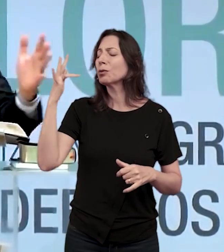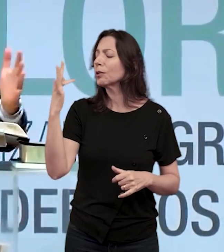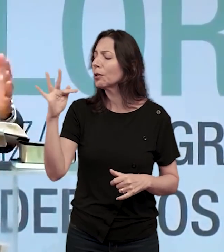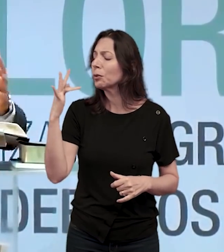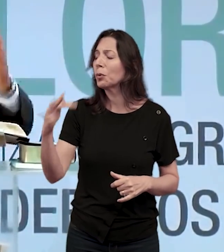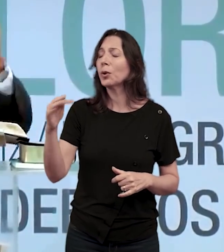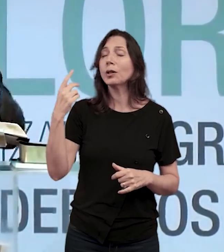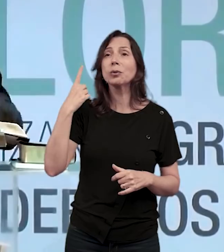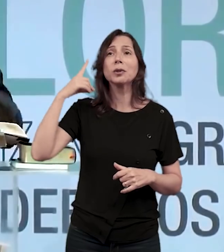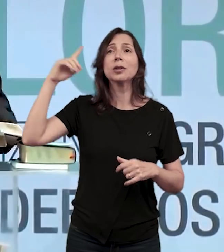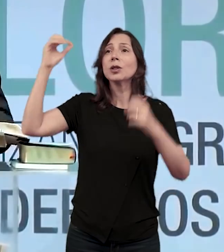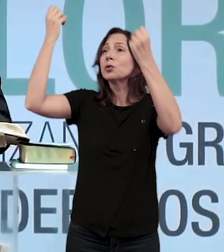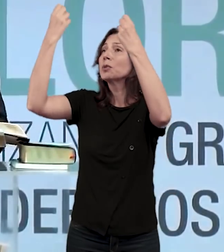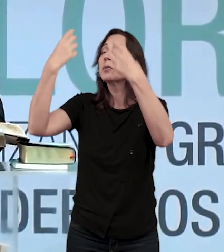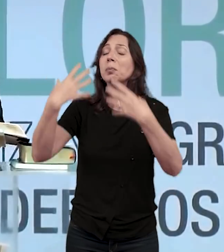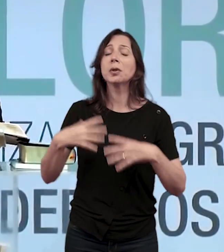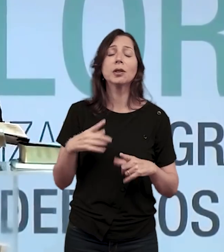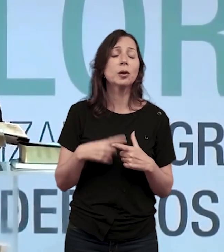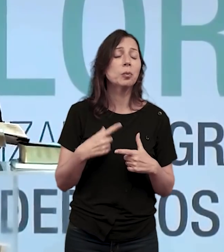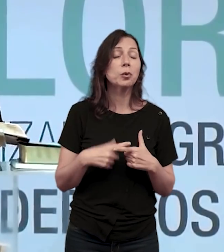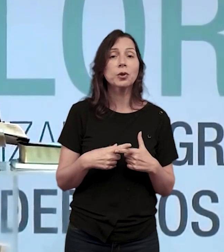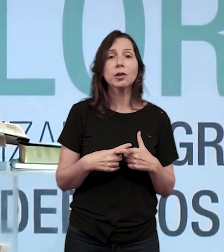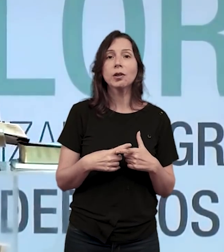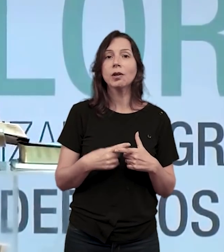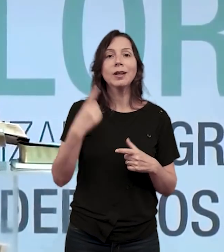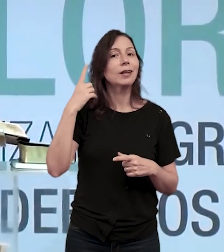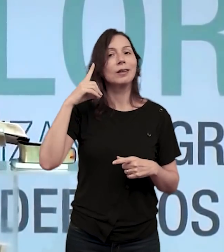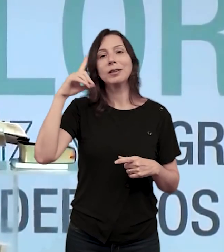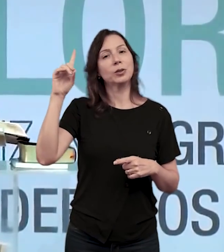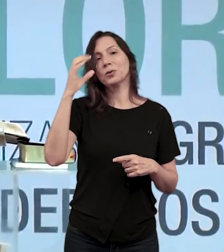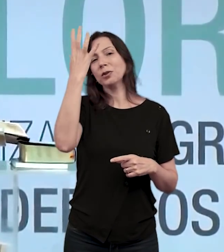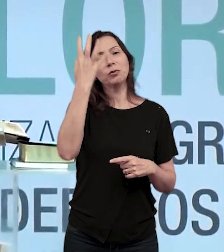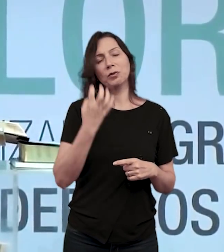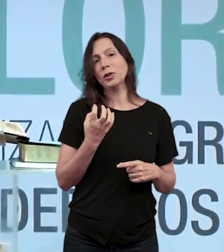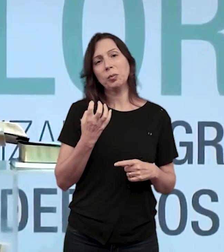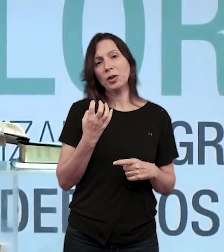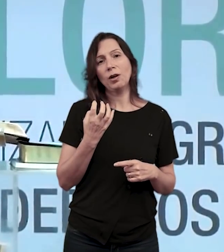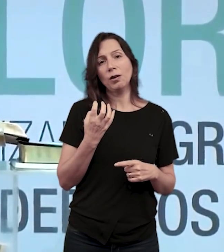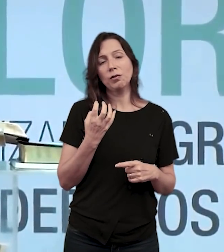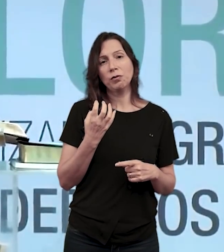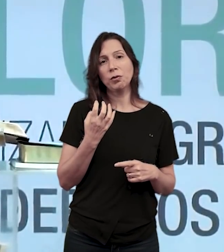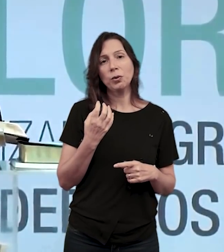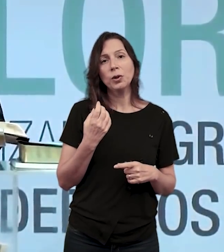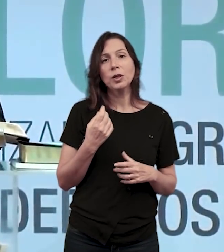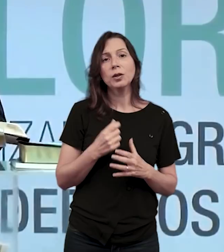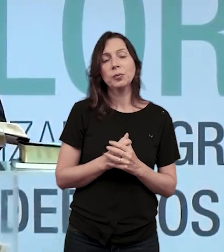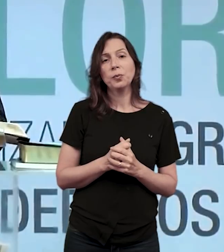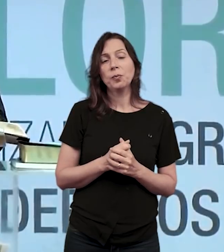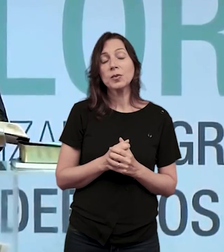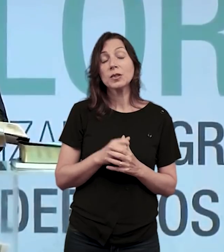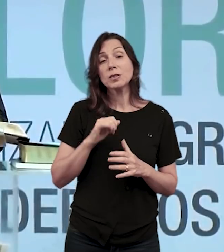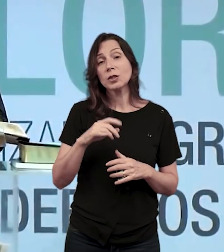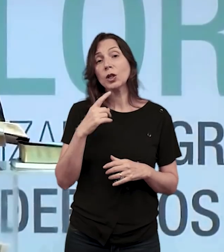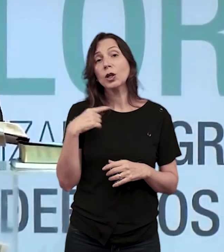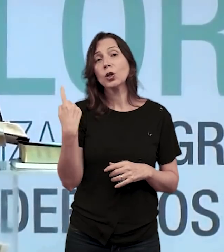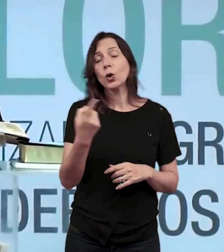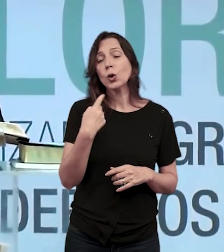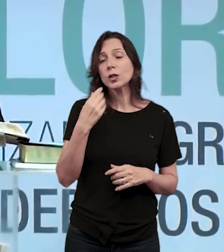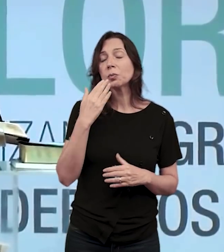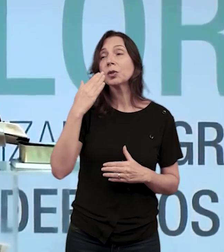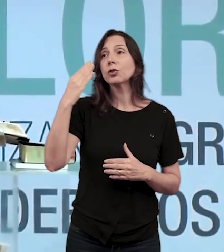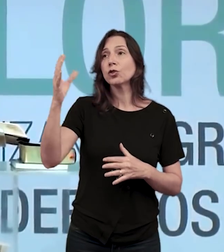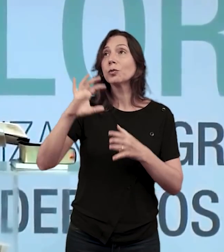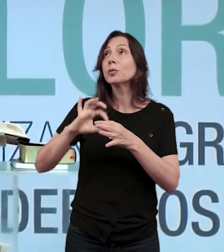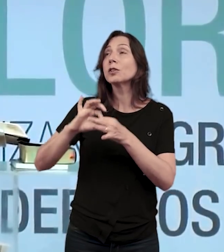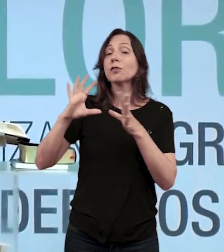me dá uma explicação. Deus não nos censura quando nós pedimos livramento do sofrimento. Quarta